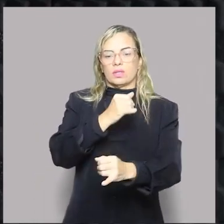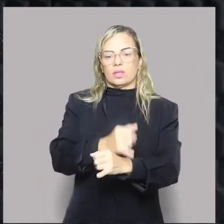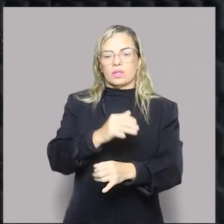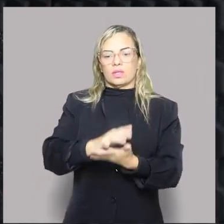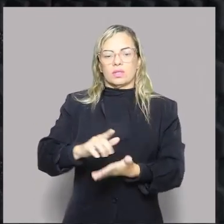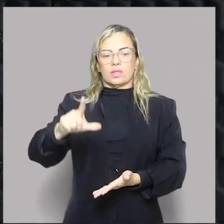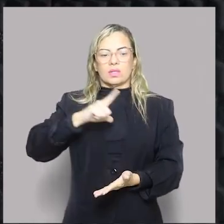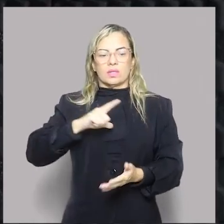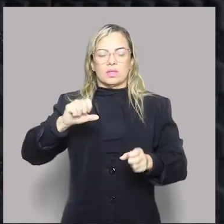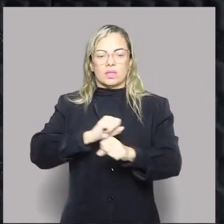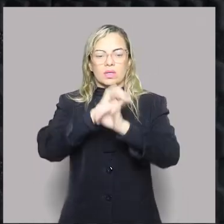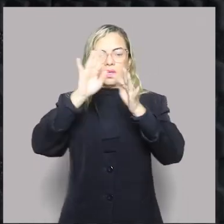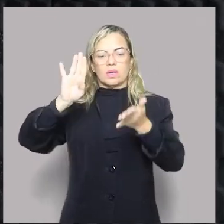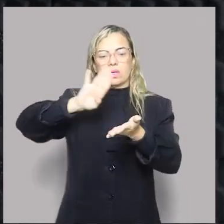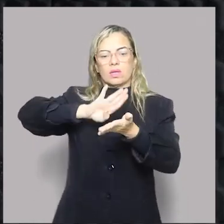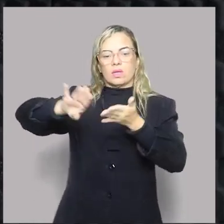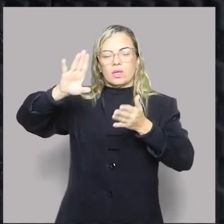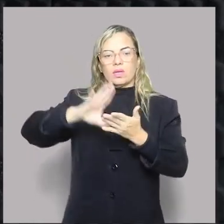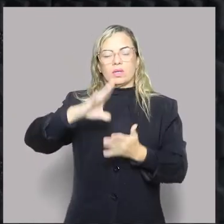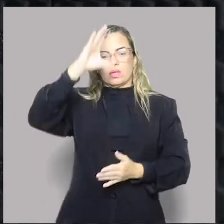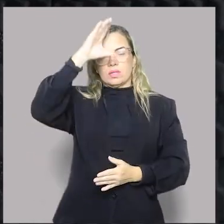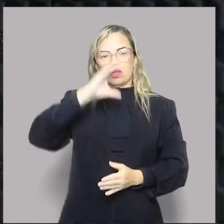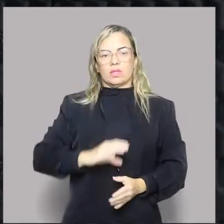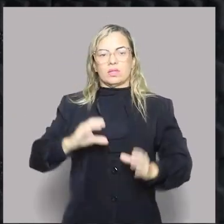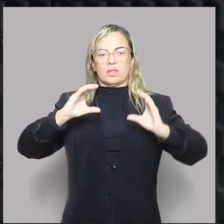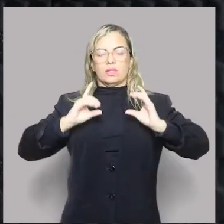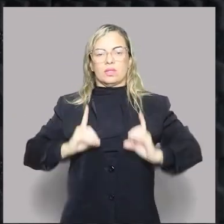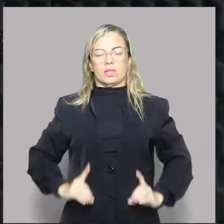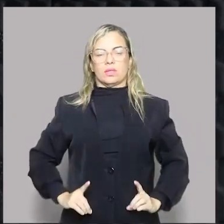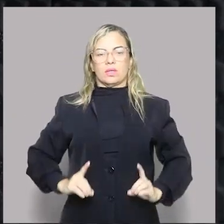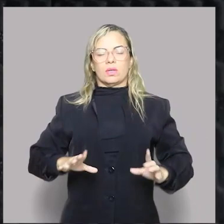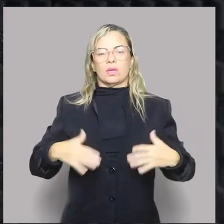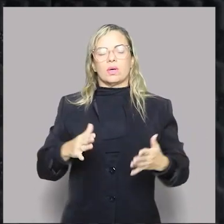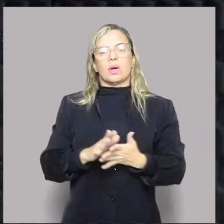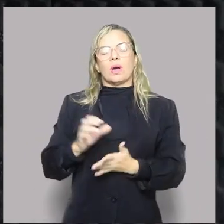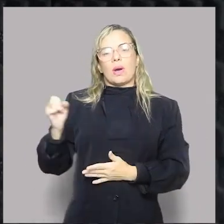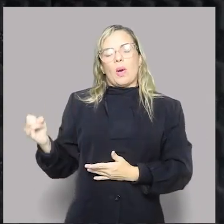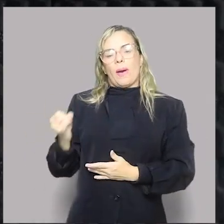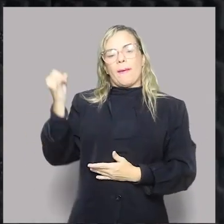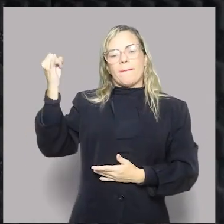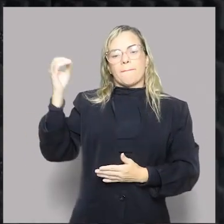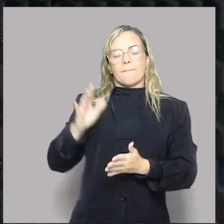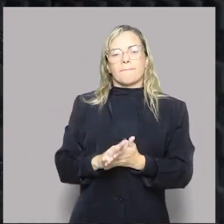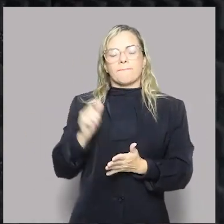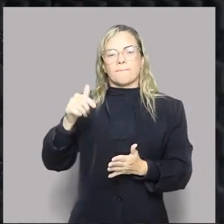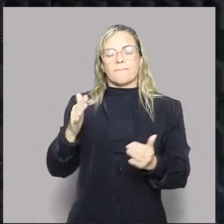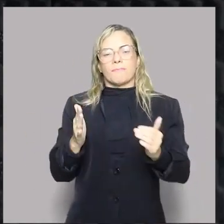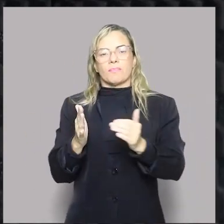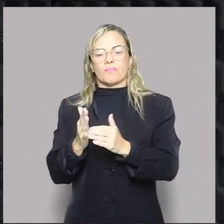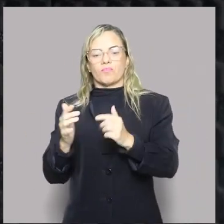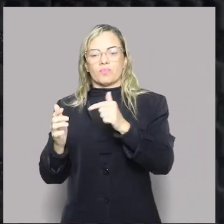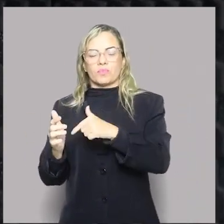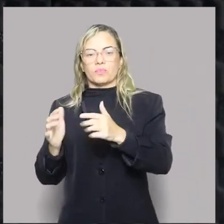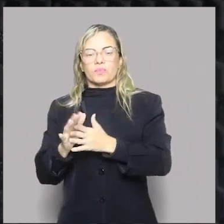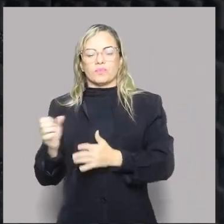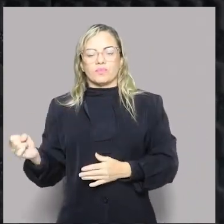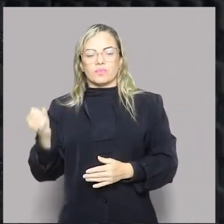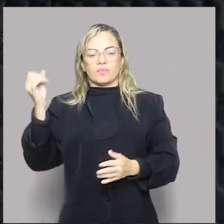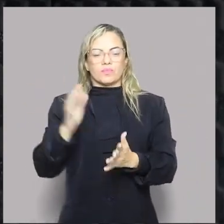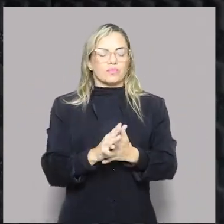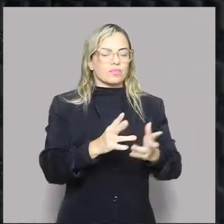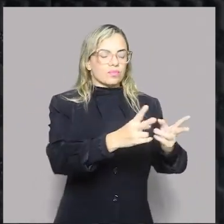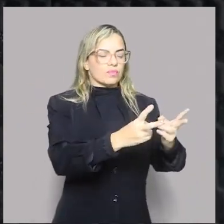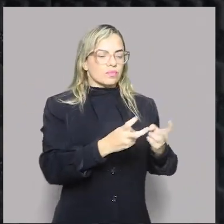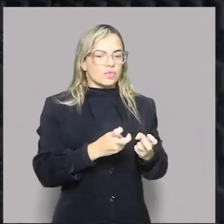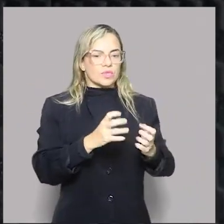que acontecem e que dependem diretamente da internet. Hoje nós falamos também da era dos streams, ou seja, para que você assista aos filmes,